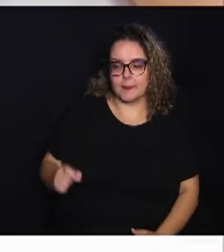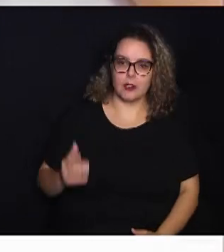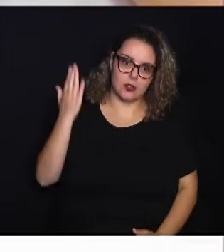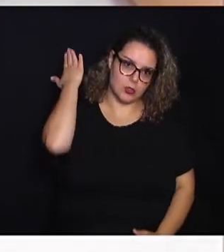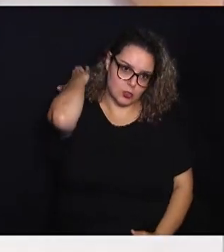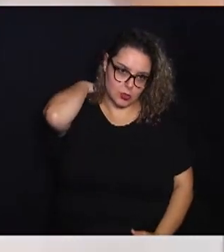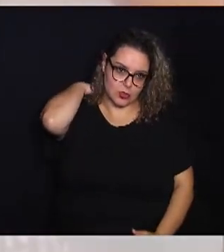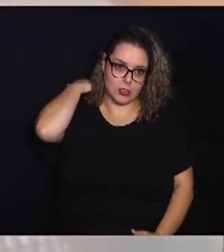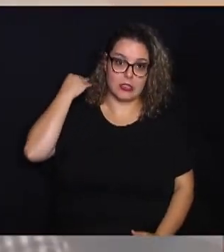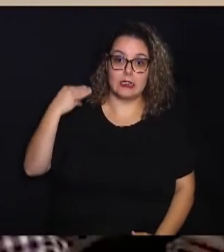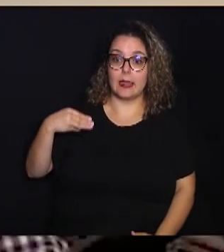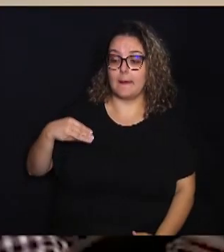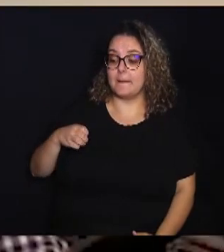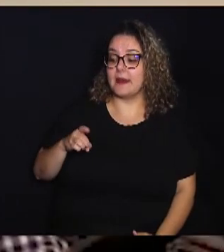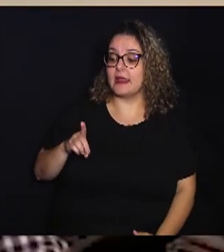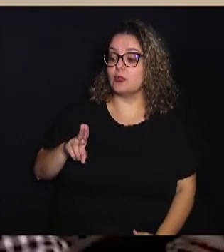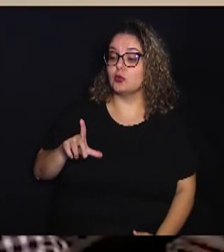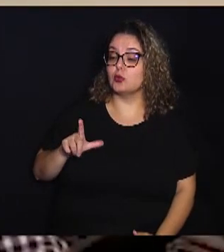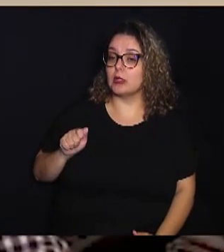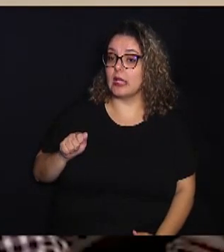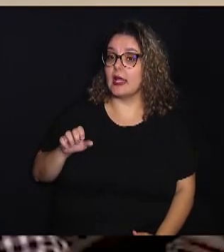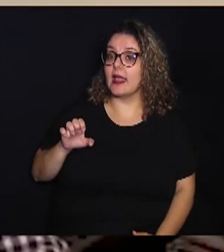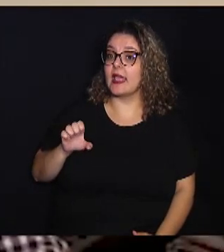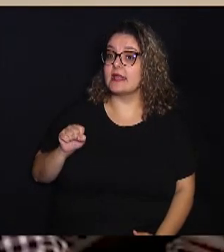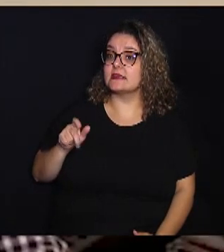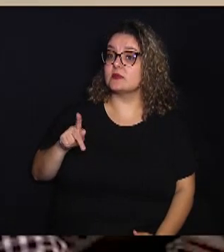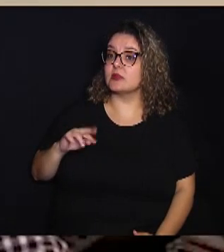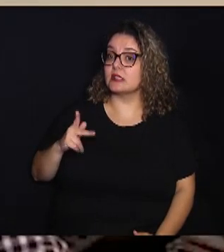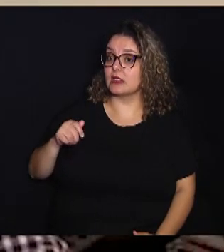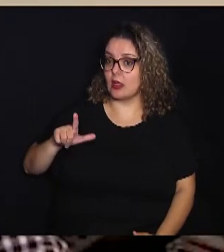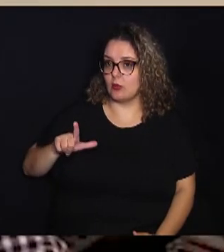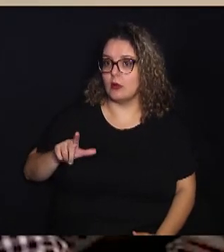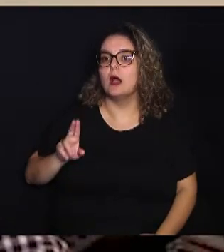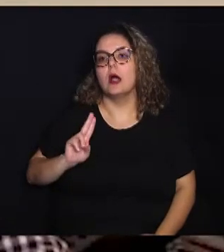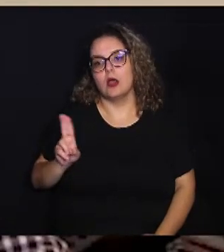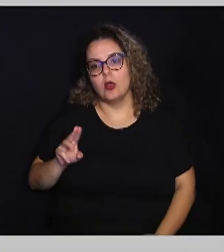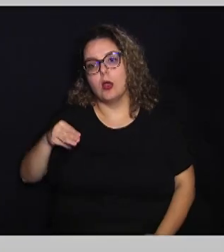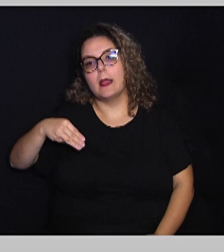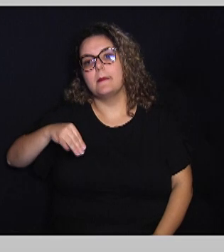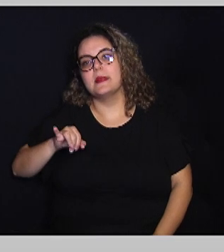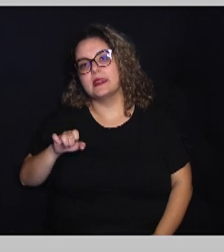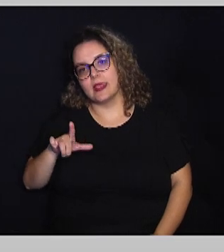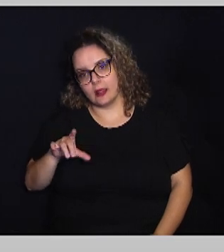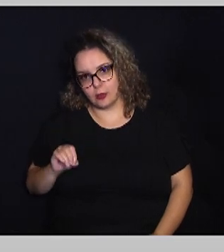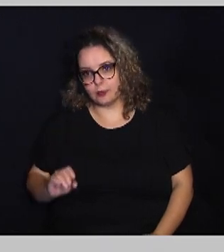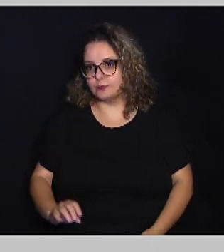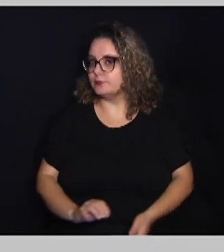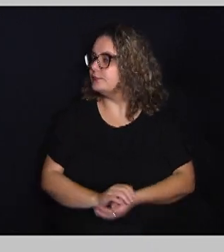medula espinal, formando então o que se chama de mielomeningocele.